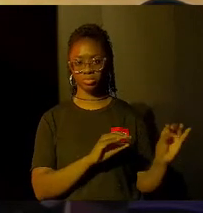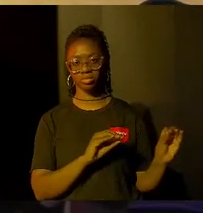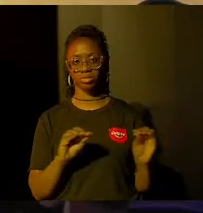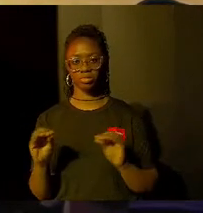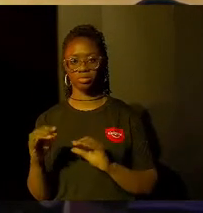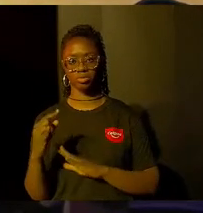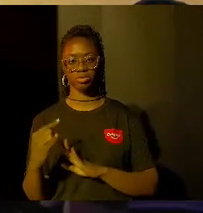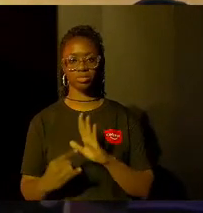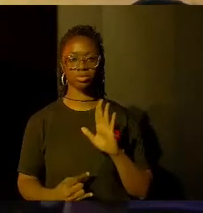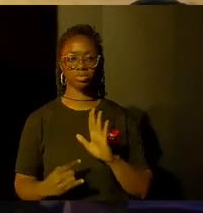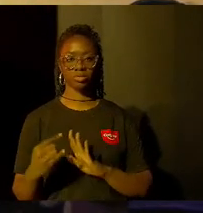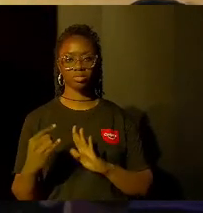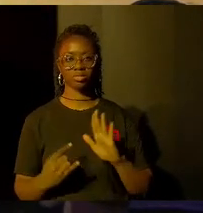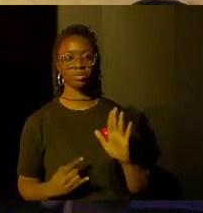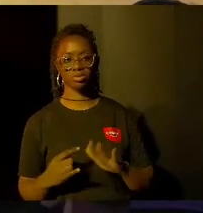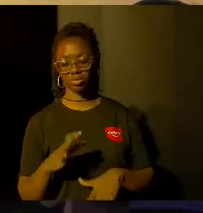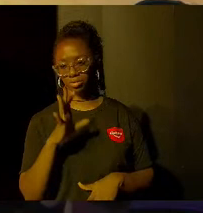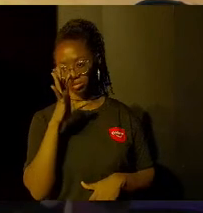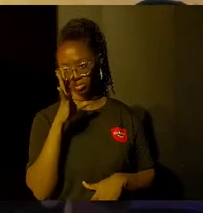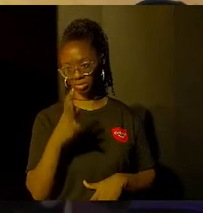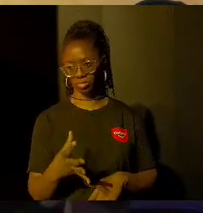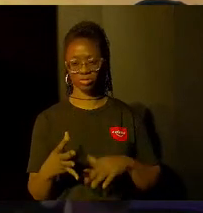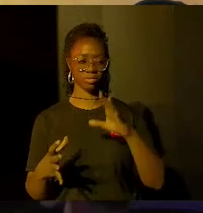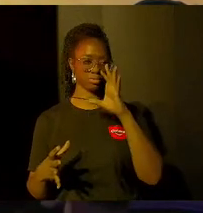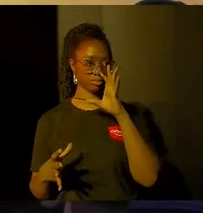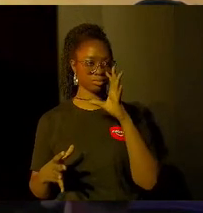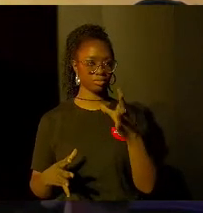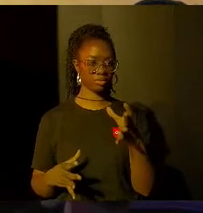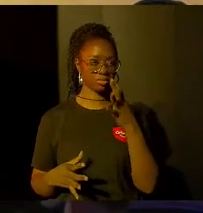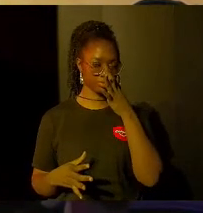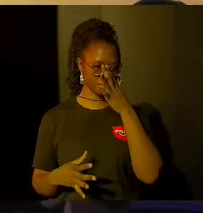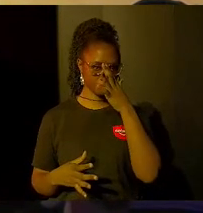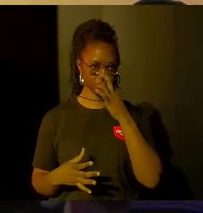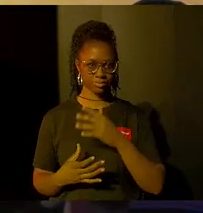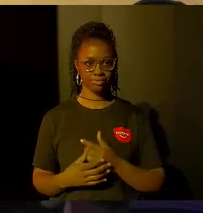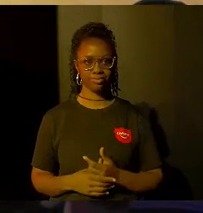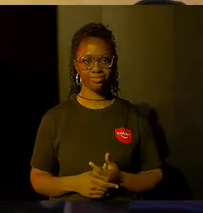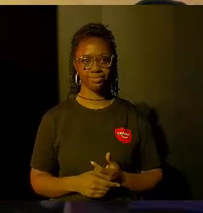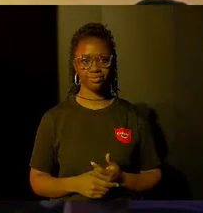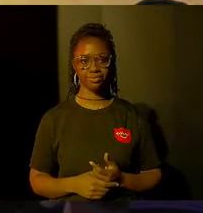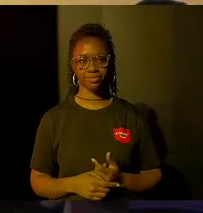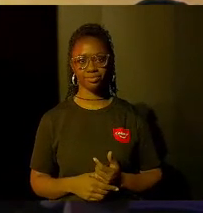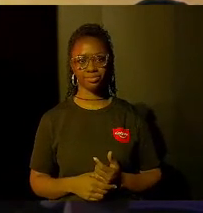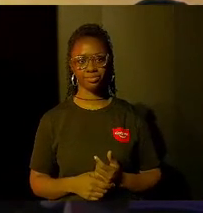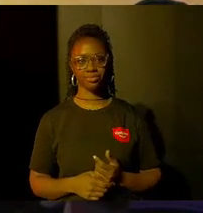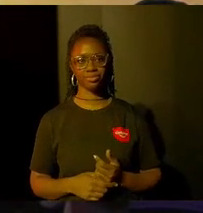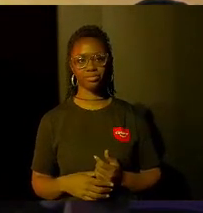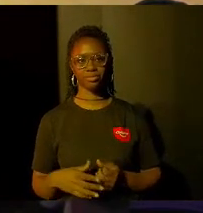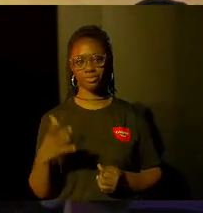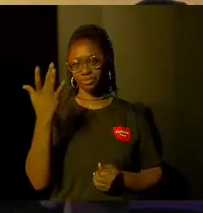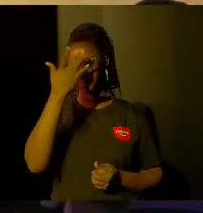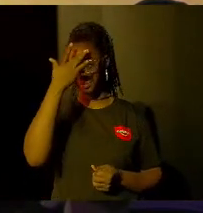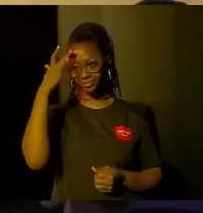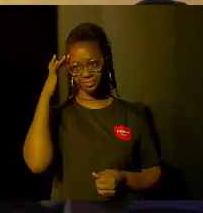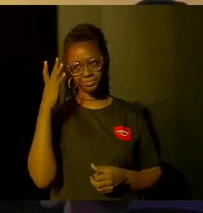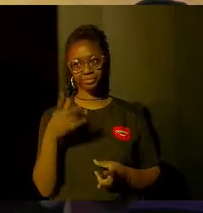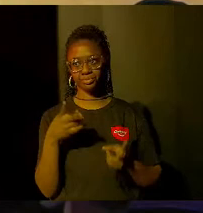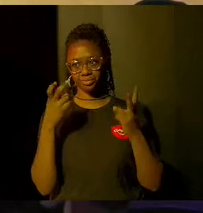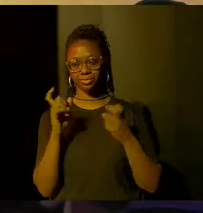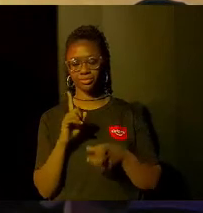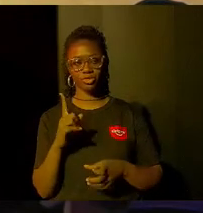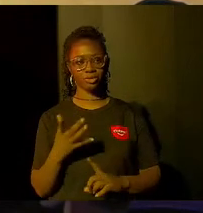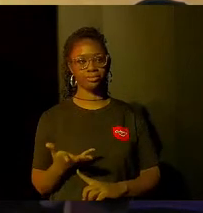do documento da denúncia né E que as pessoas não consideram o trabalho artístico